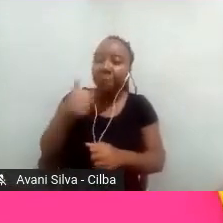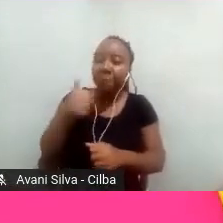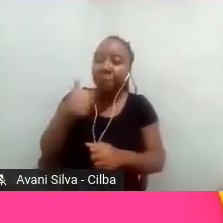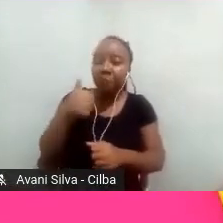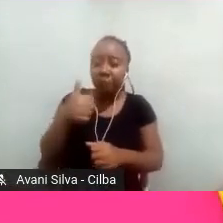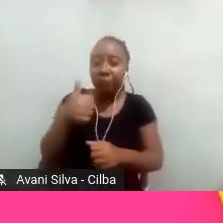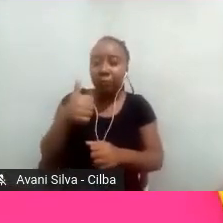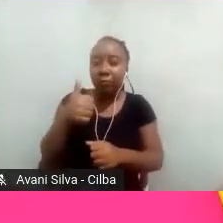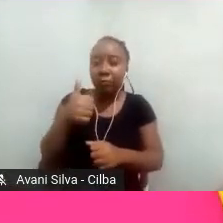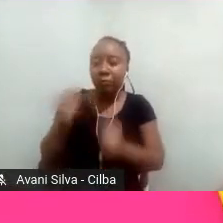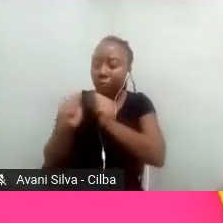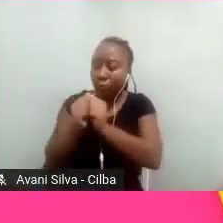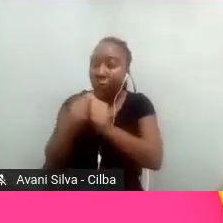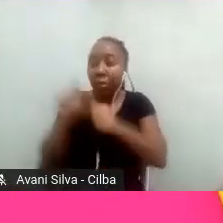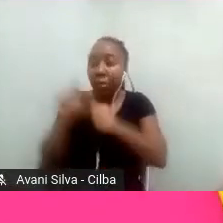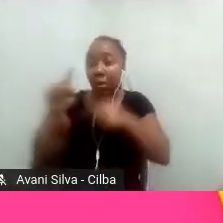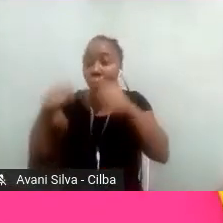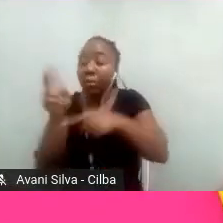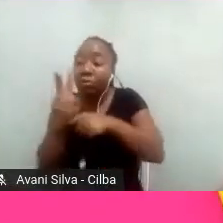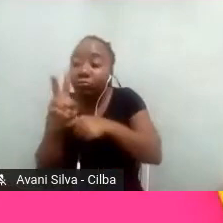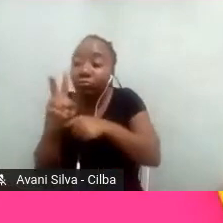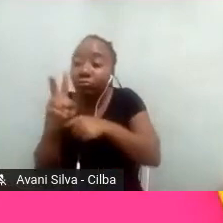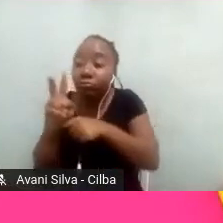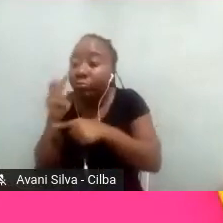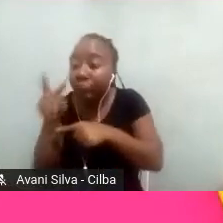Acompanhei lá depois.